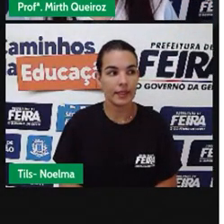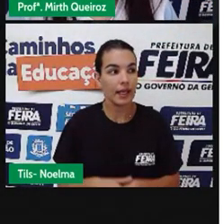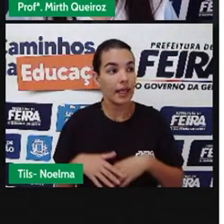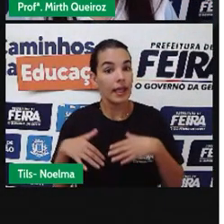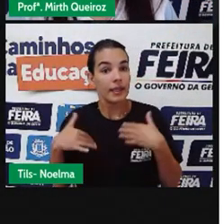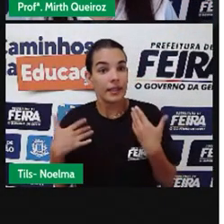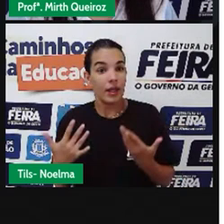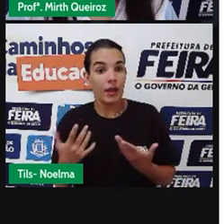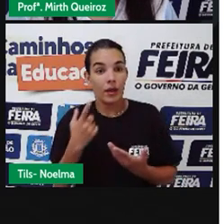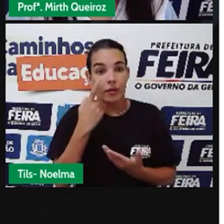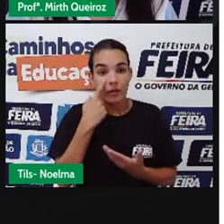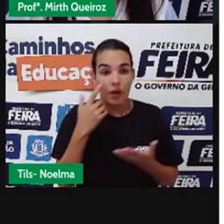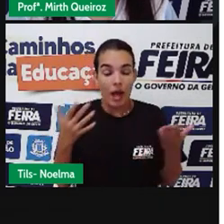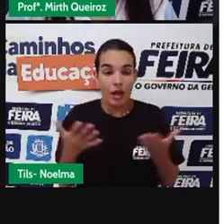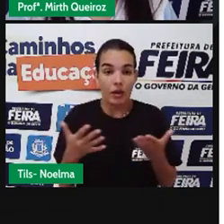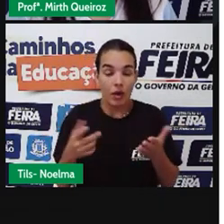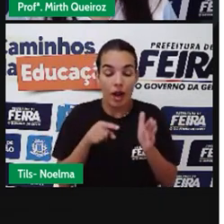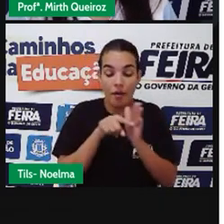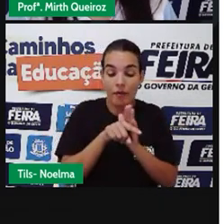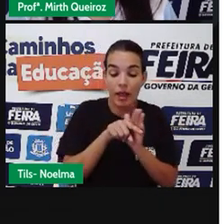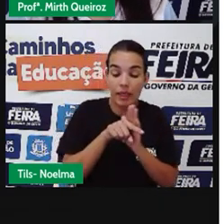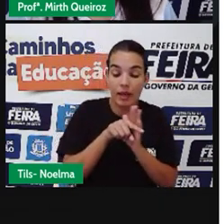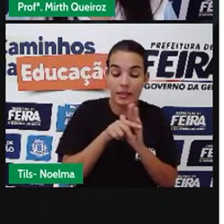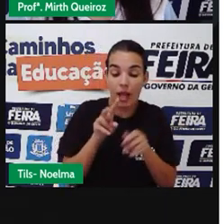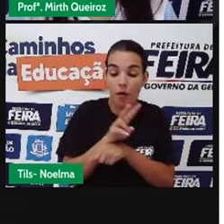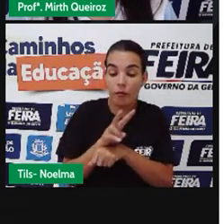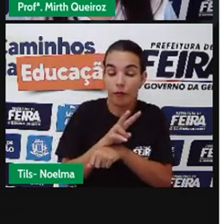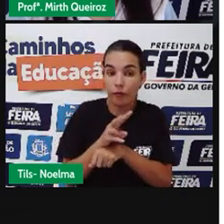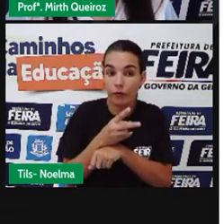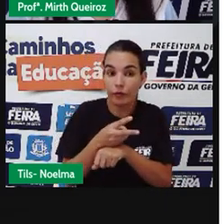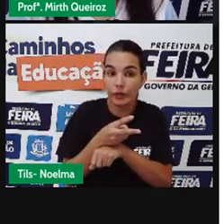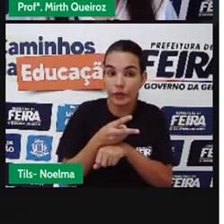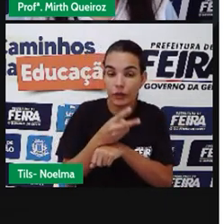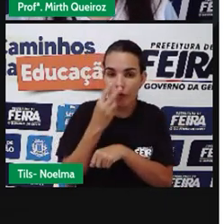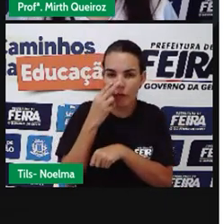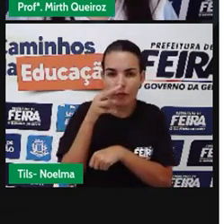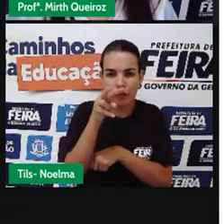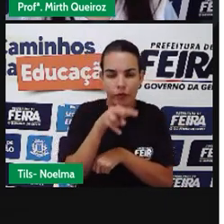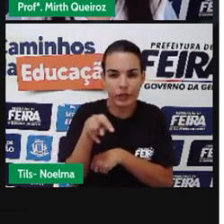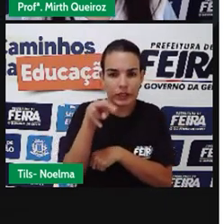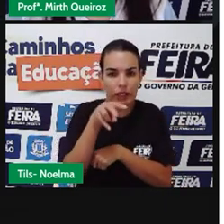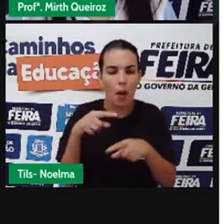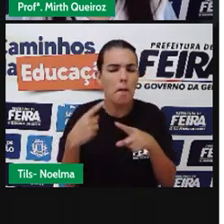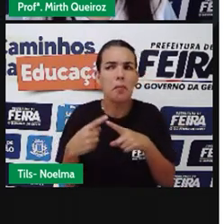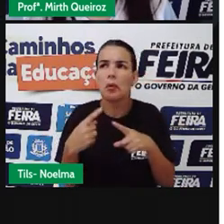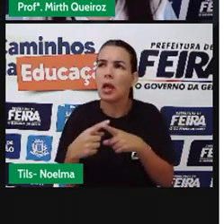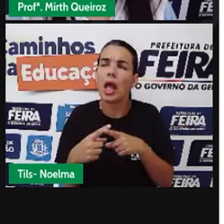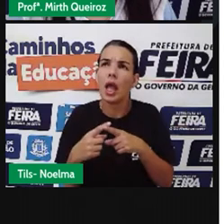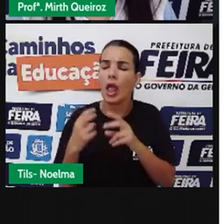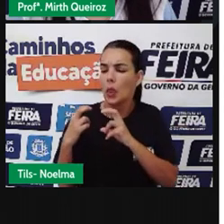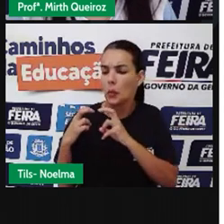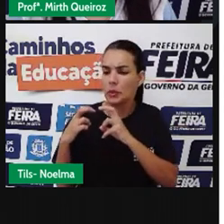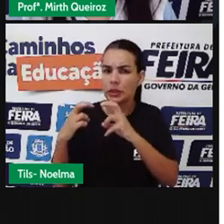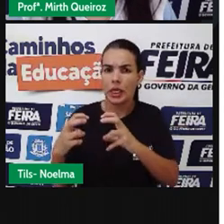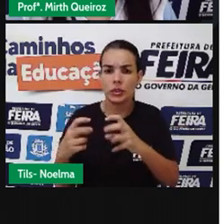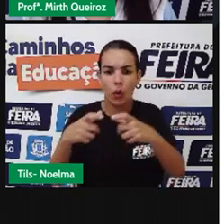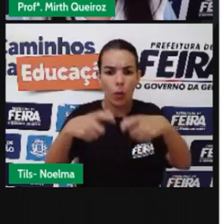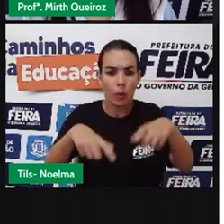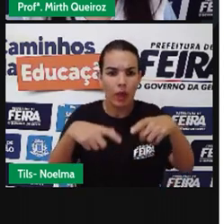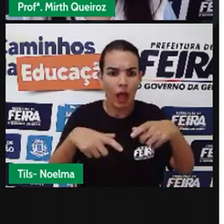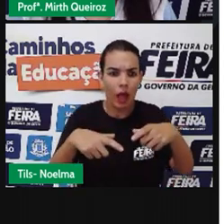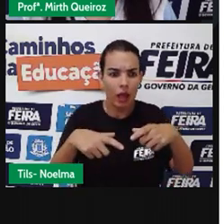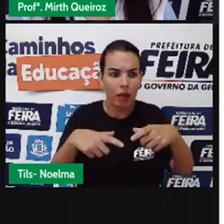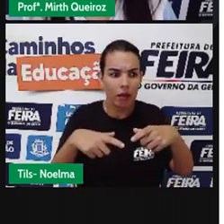Vamos agora analisar esse vídeo que vocês viram, né? Por que que o trânsito desse lugar é desta